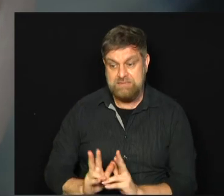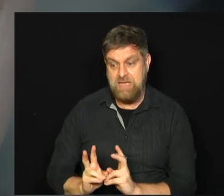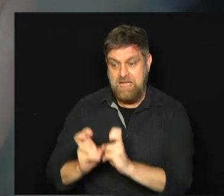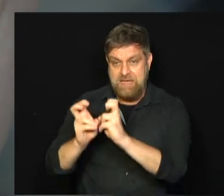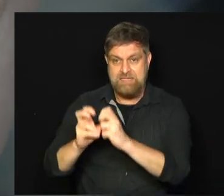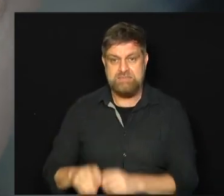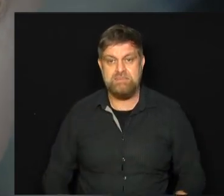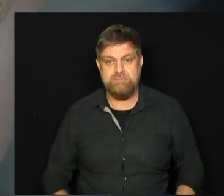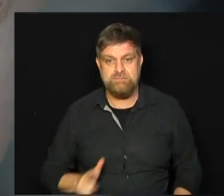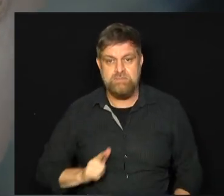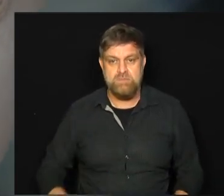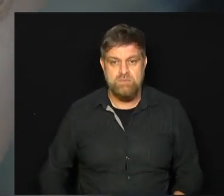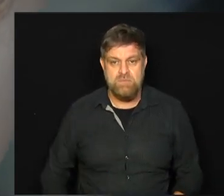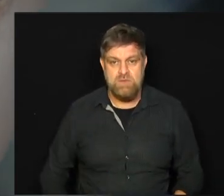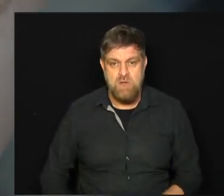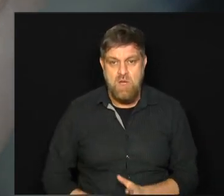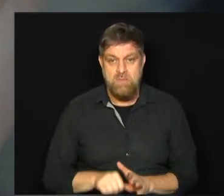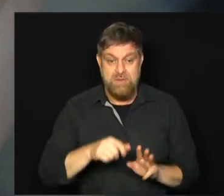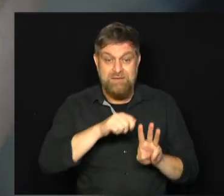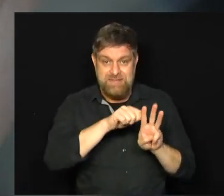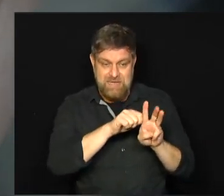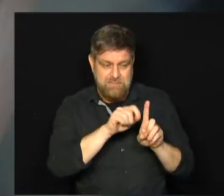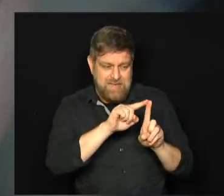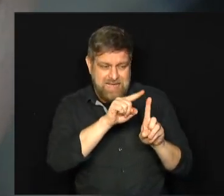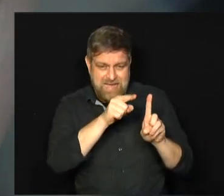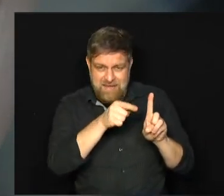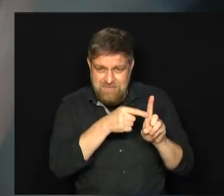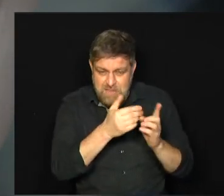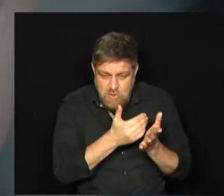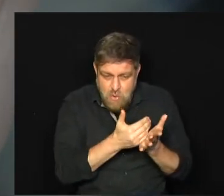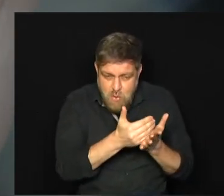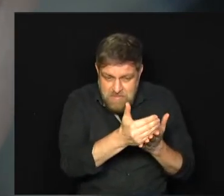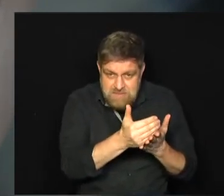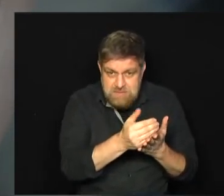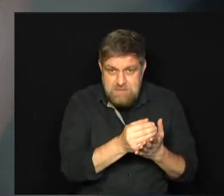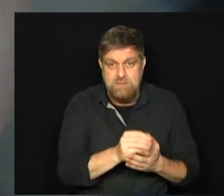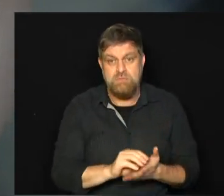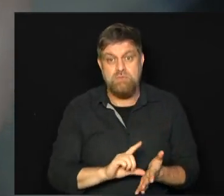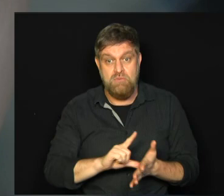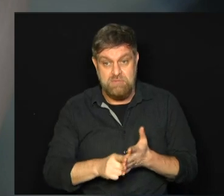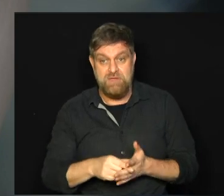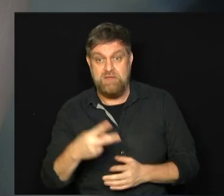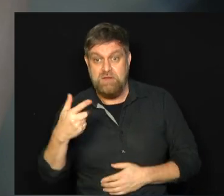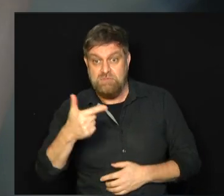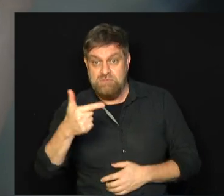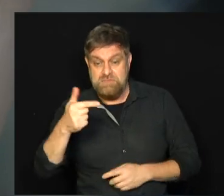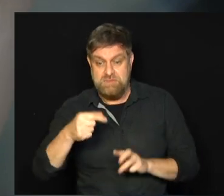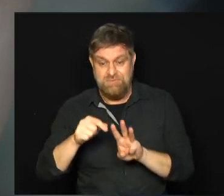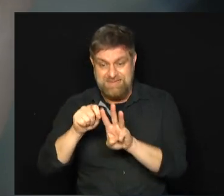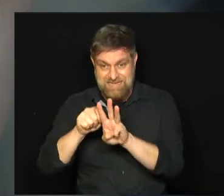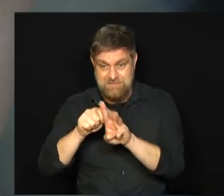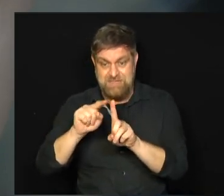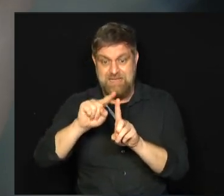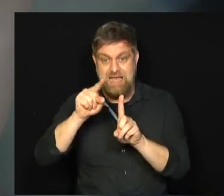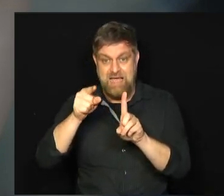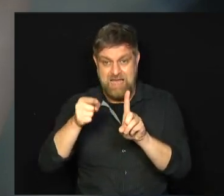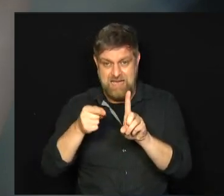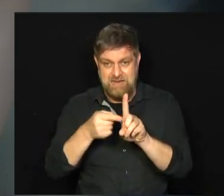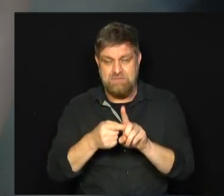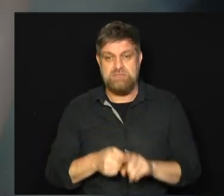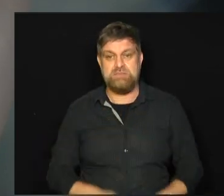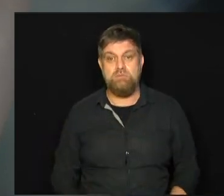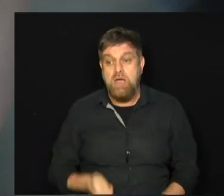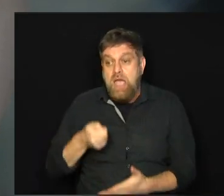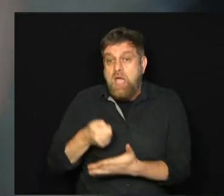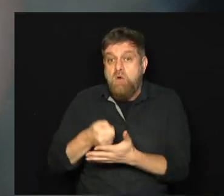primeiro trimestre ou no segundo trimestre da gravidez. Então, é obrigação do